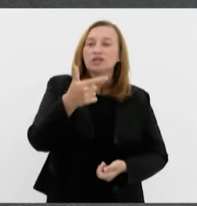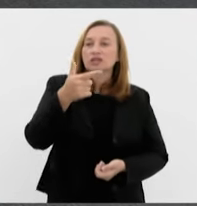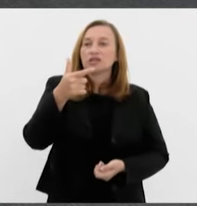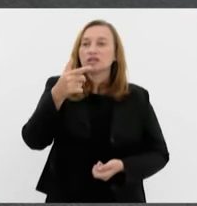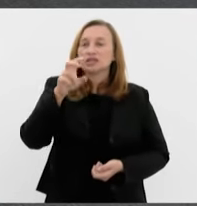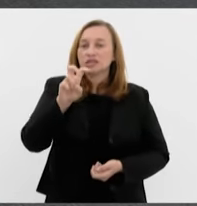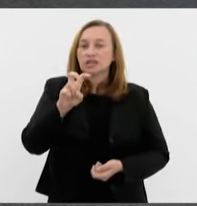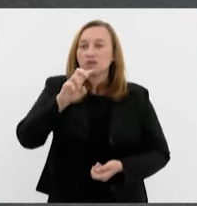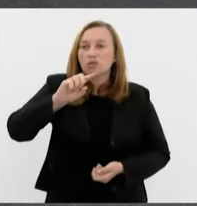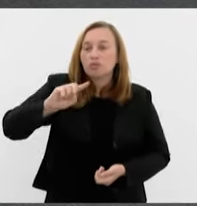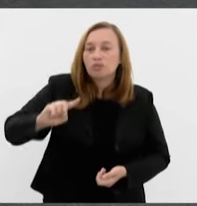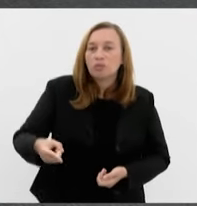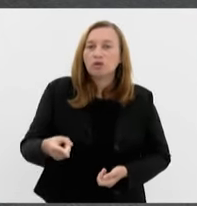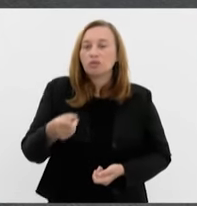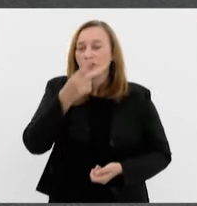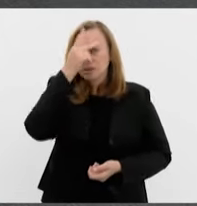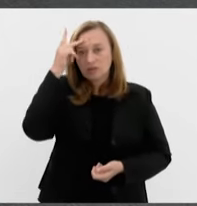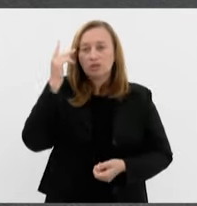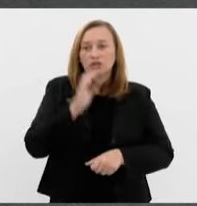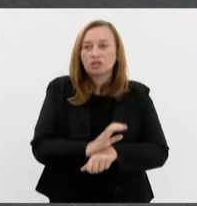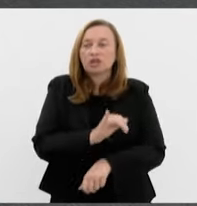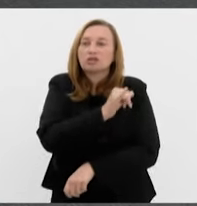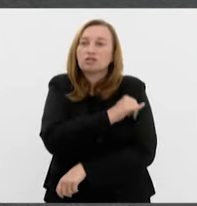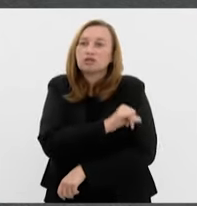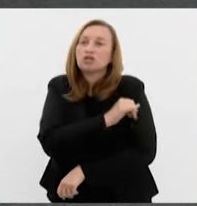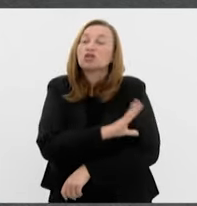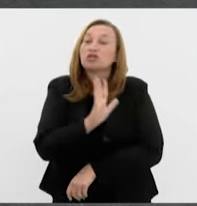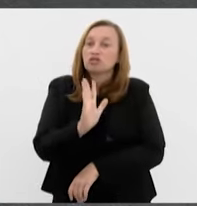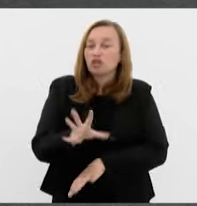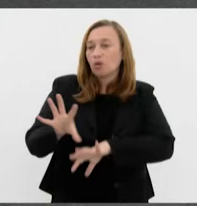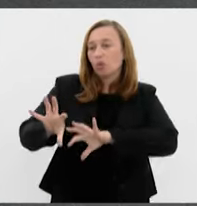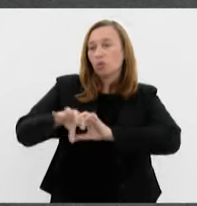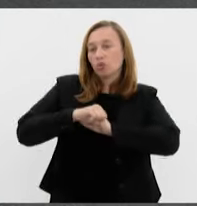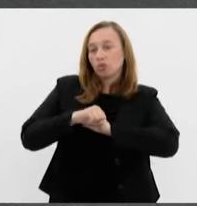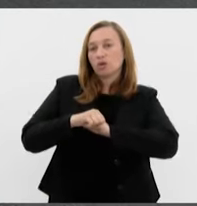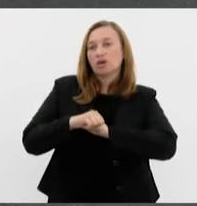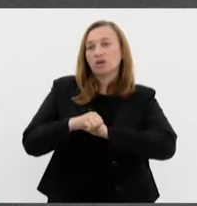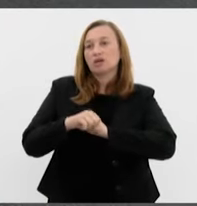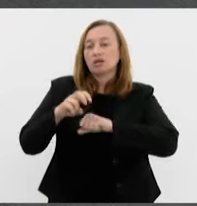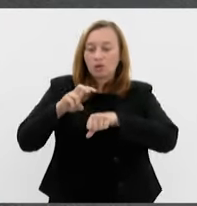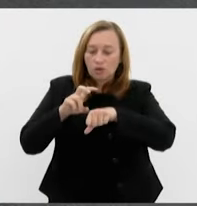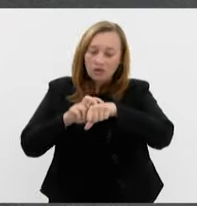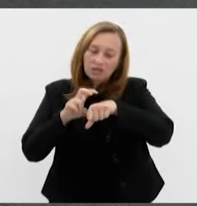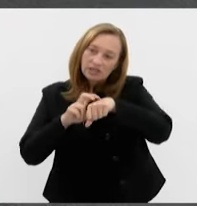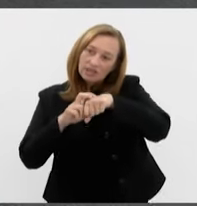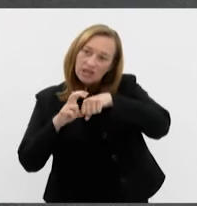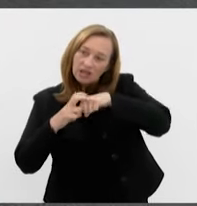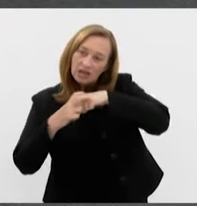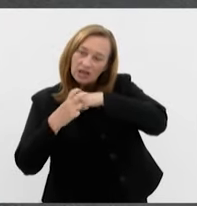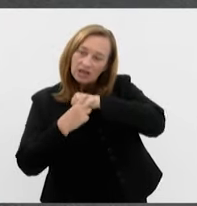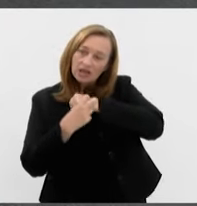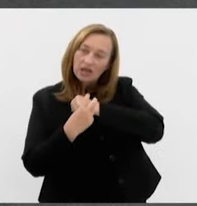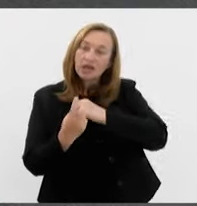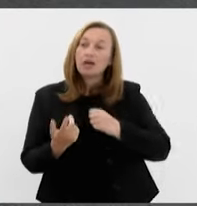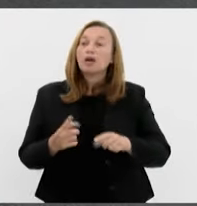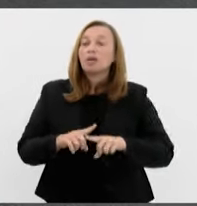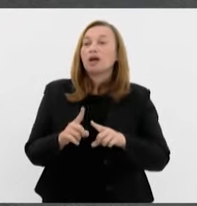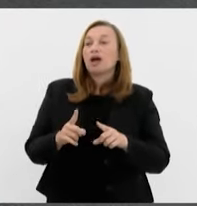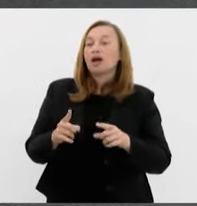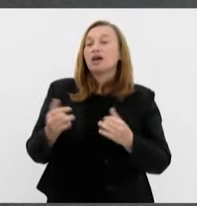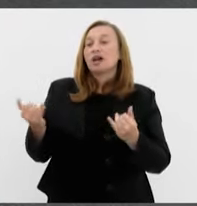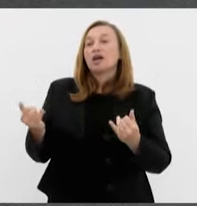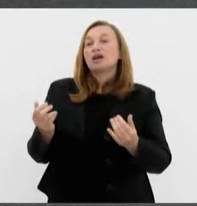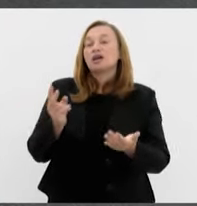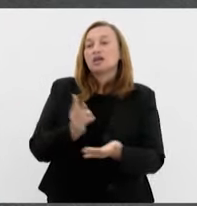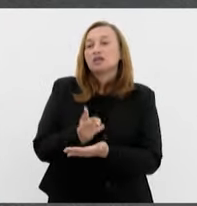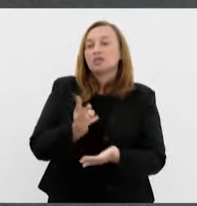pessoas no estado do Rio de Janeiro já está com dengue Só que os mesmos dados da própria secretaria